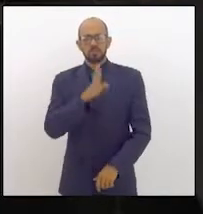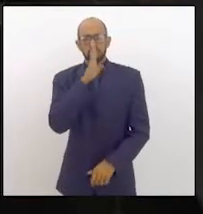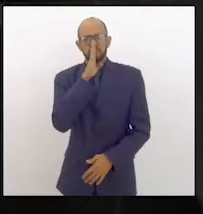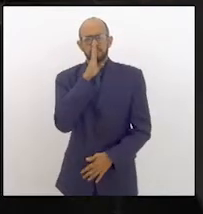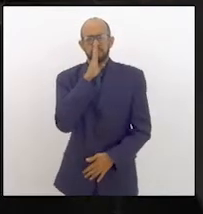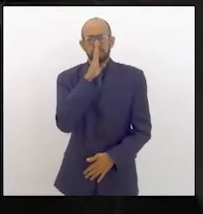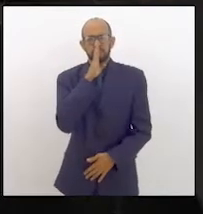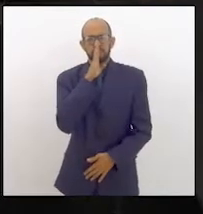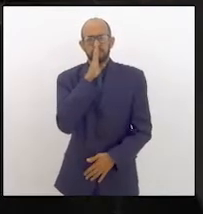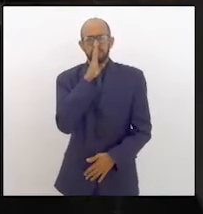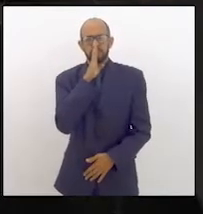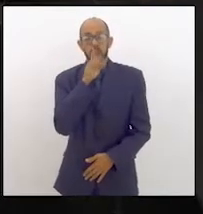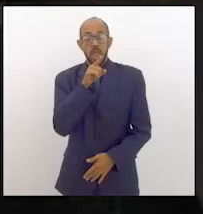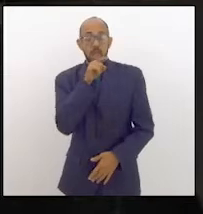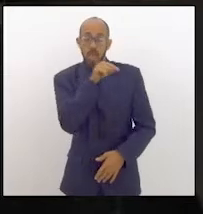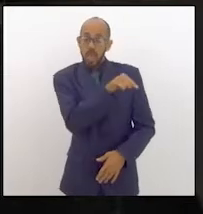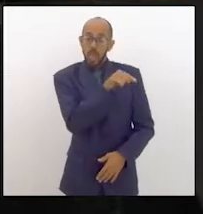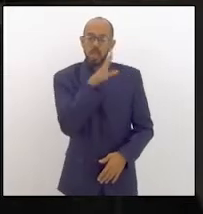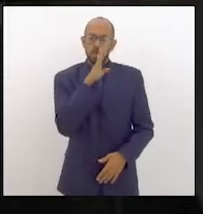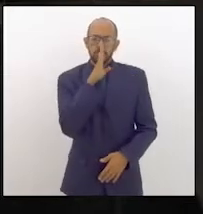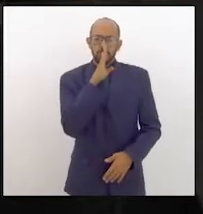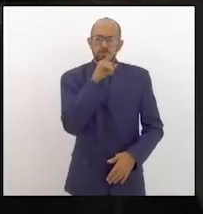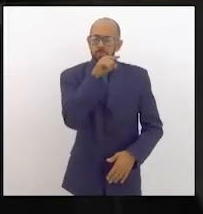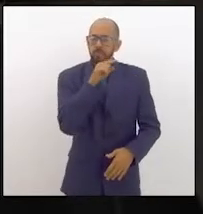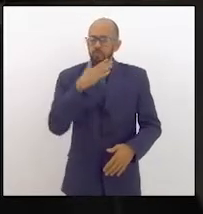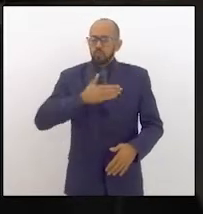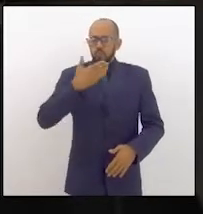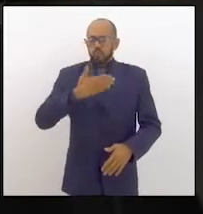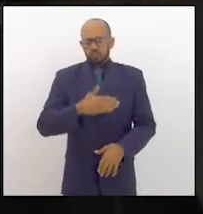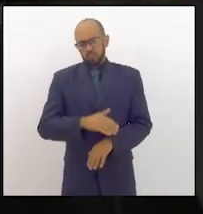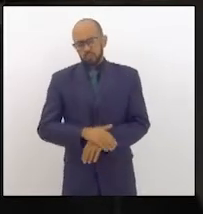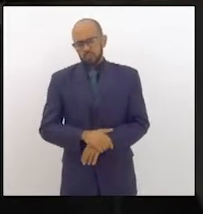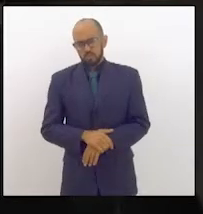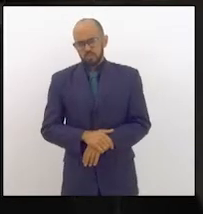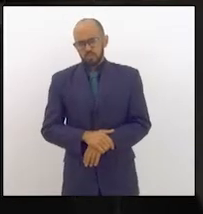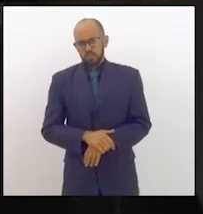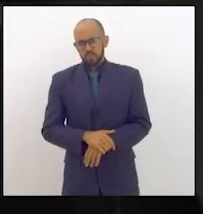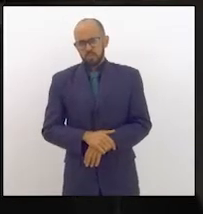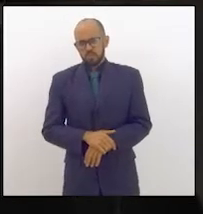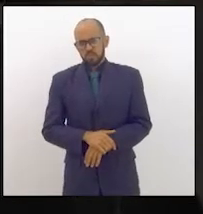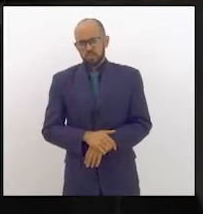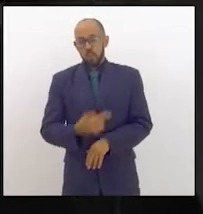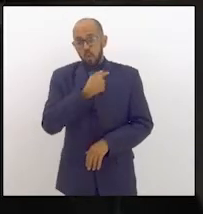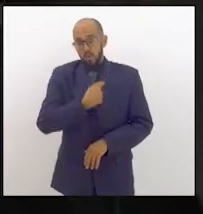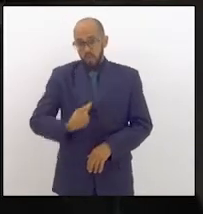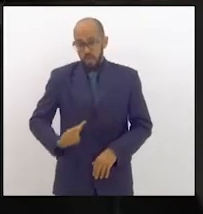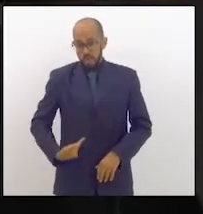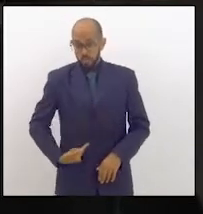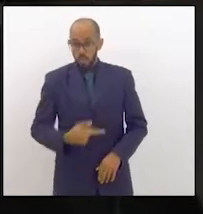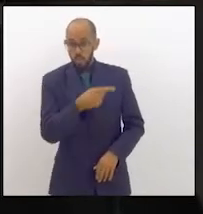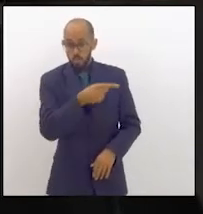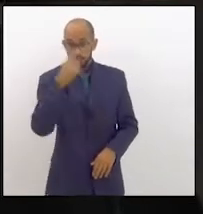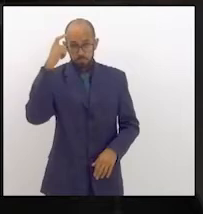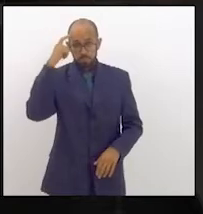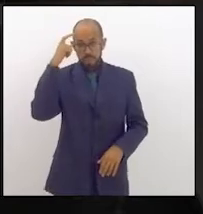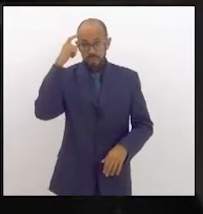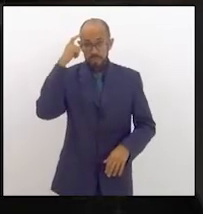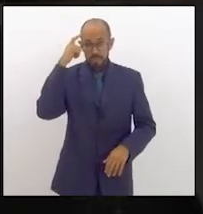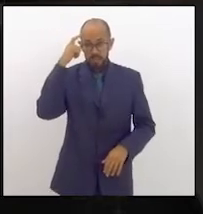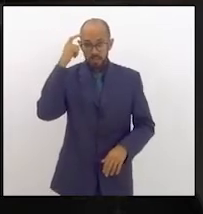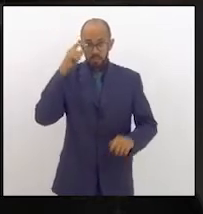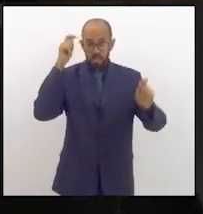o silêncio é estarrecedor enquanto o governador acha que é